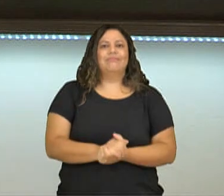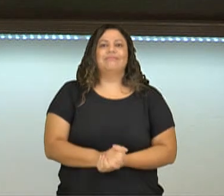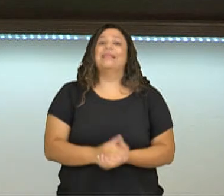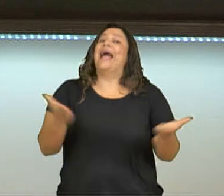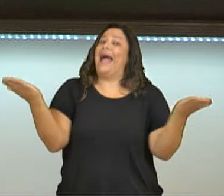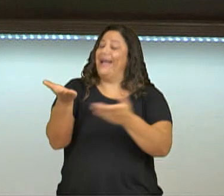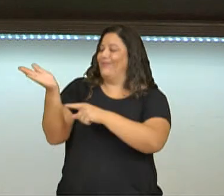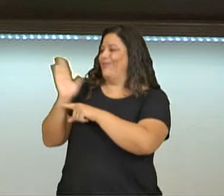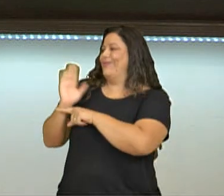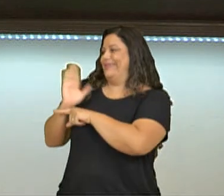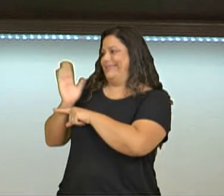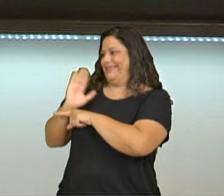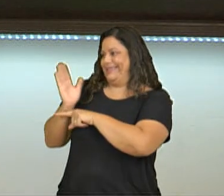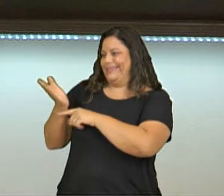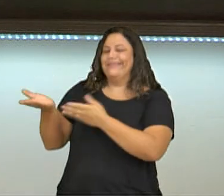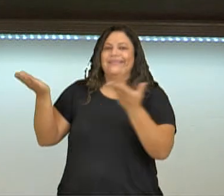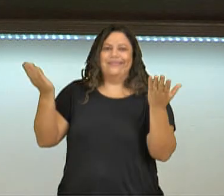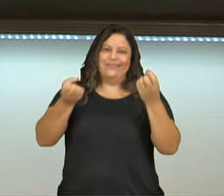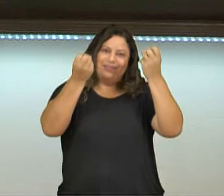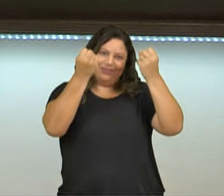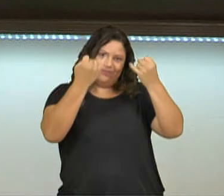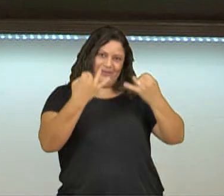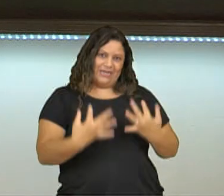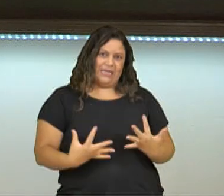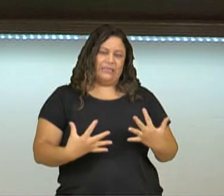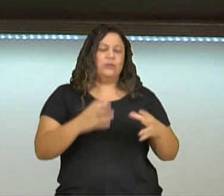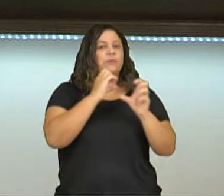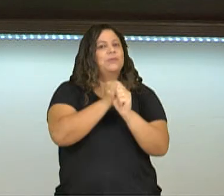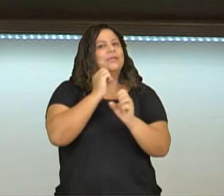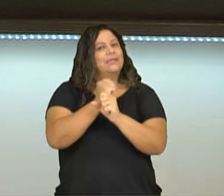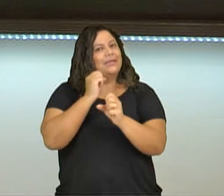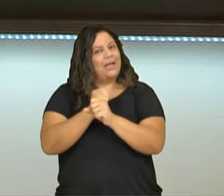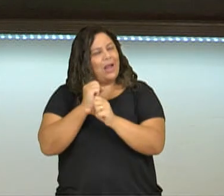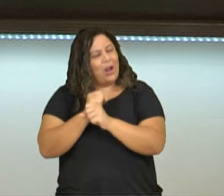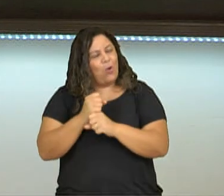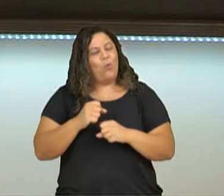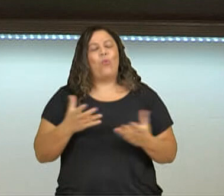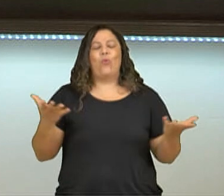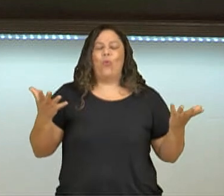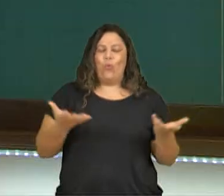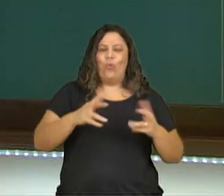Nesse vídeo nós falamos sobre cálculo de pureza e